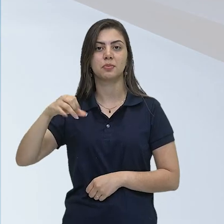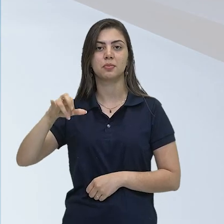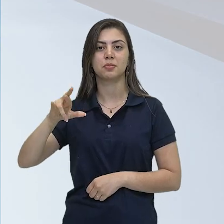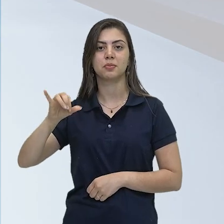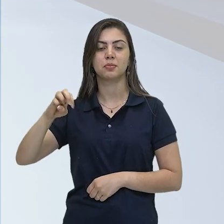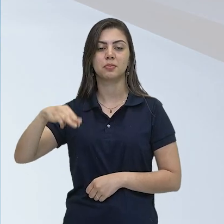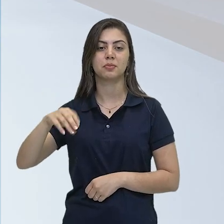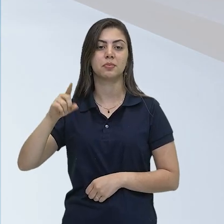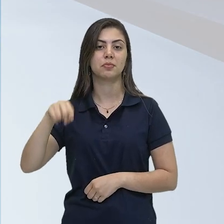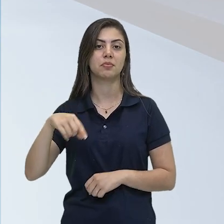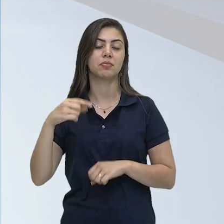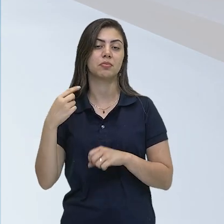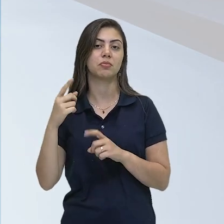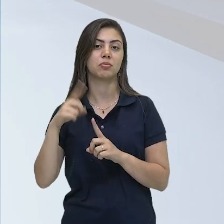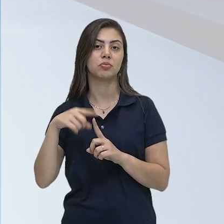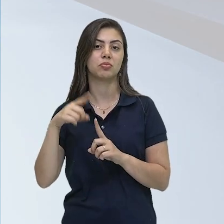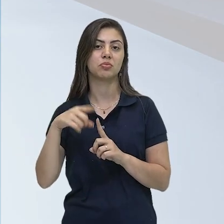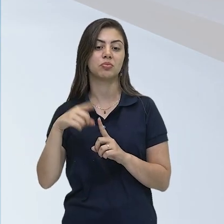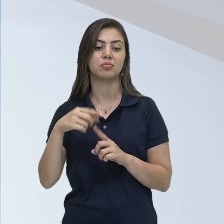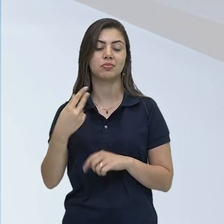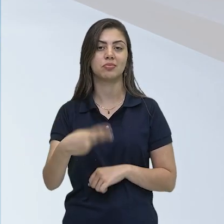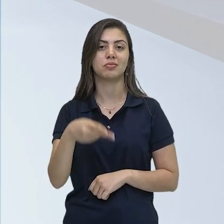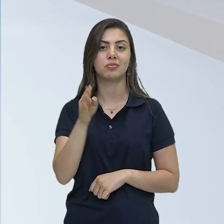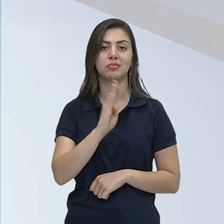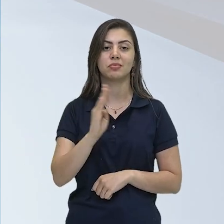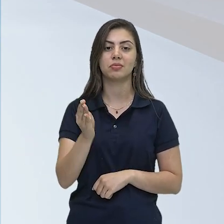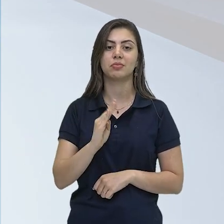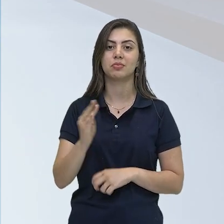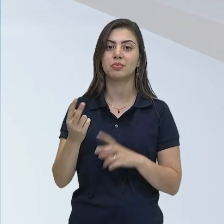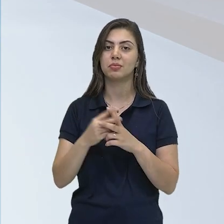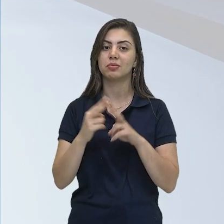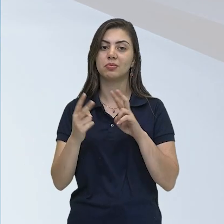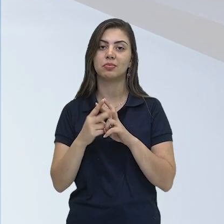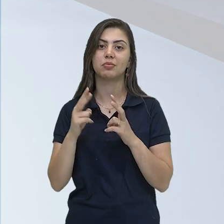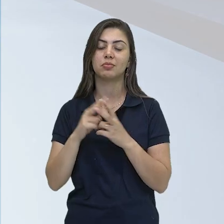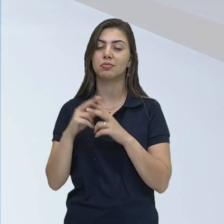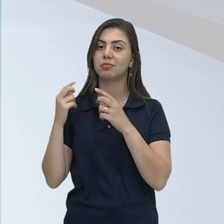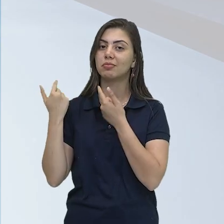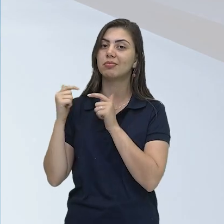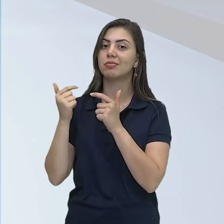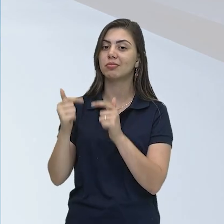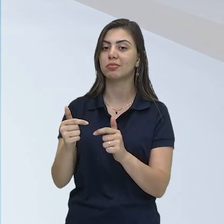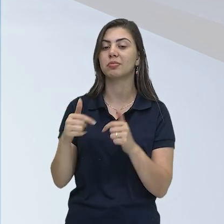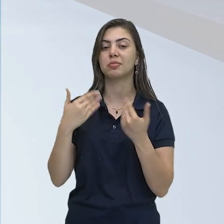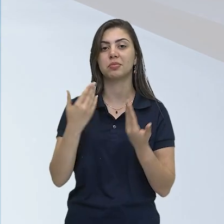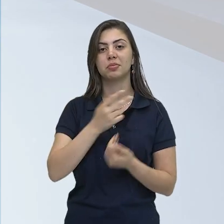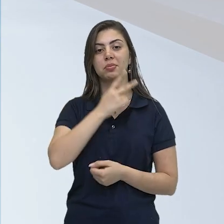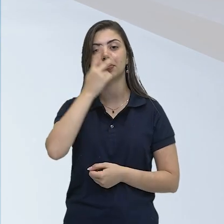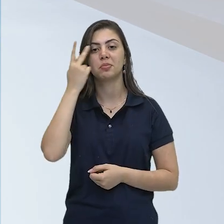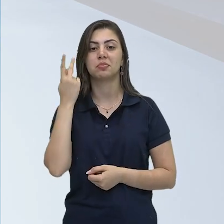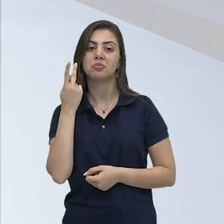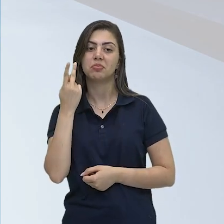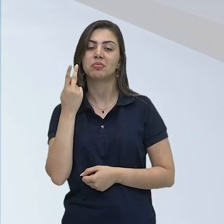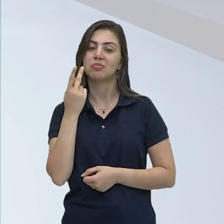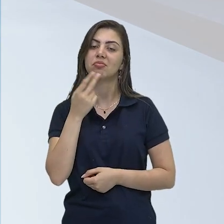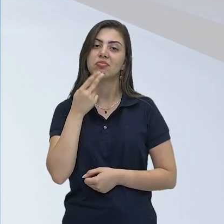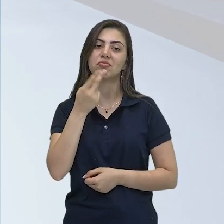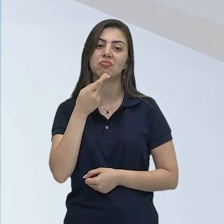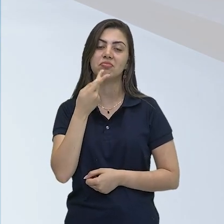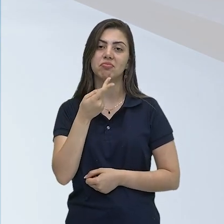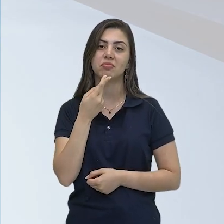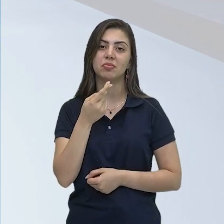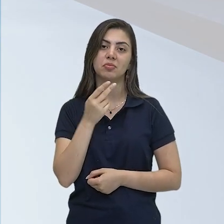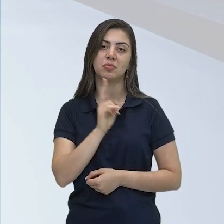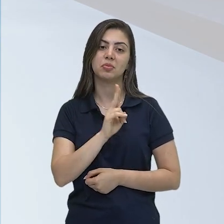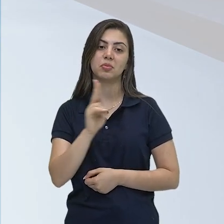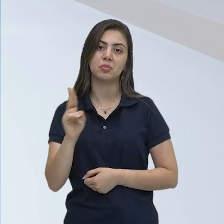é um estilo brasileiro de luta tradicional agarrada, tanto é que muitas pessoas falam atarracar ou